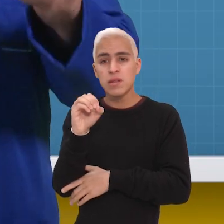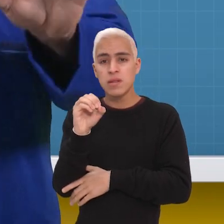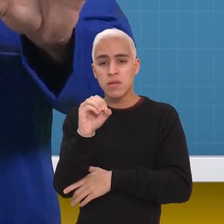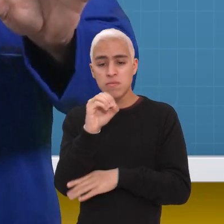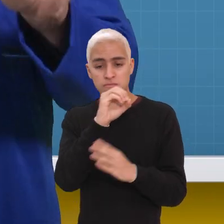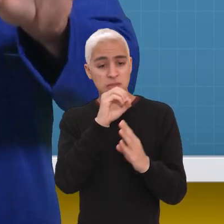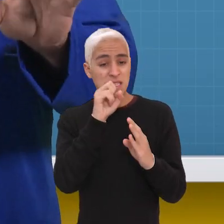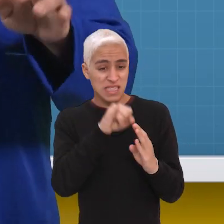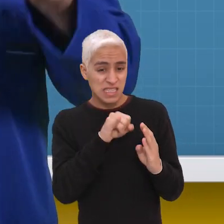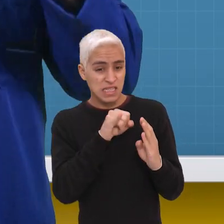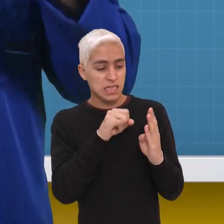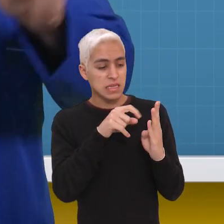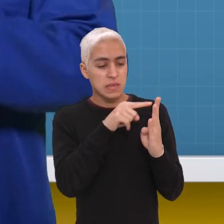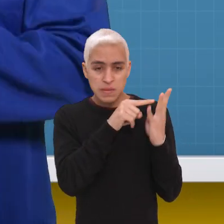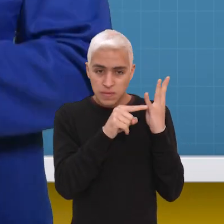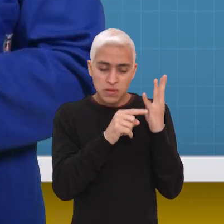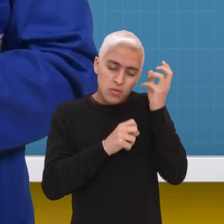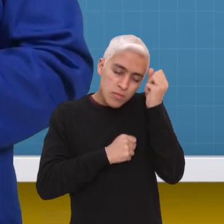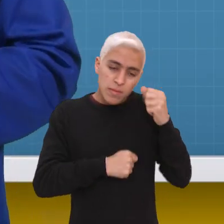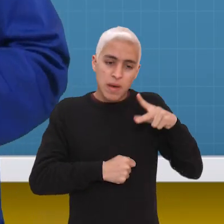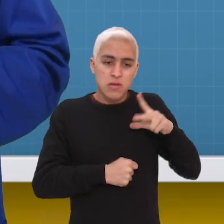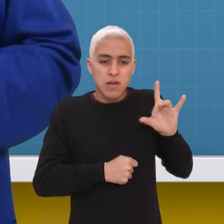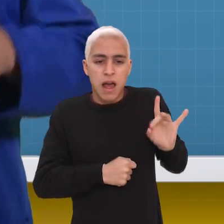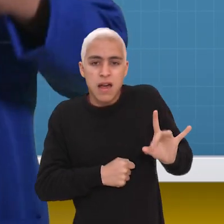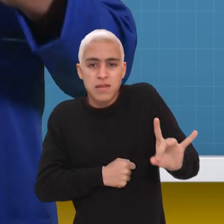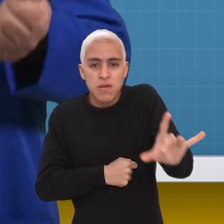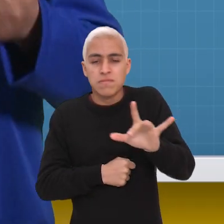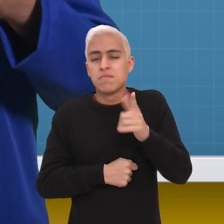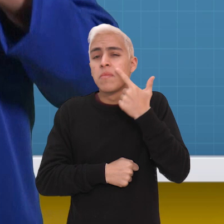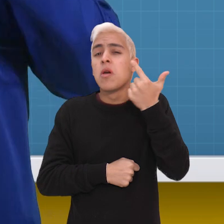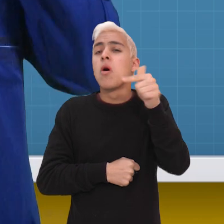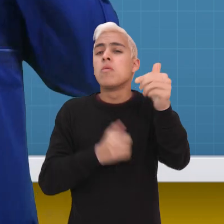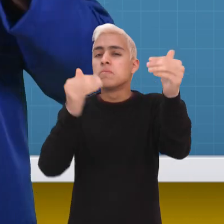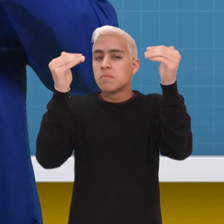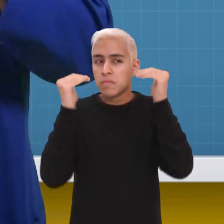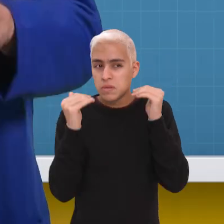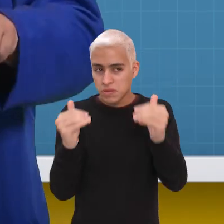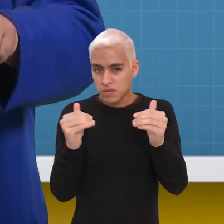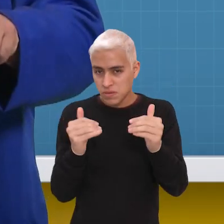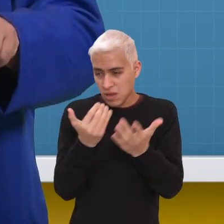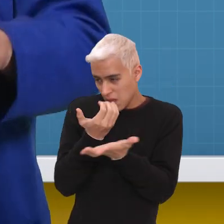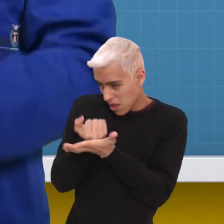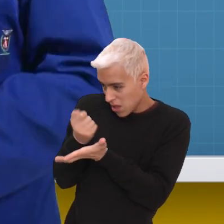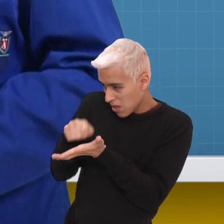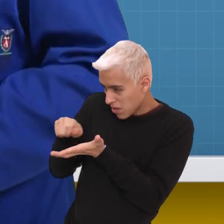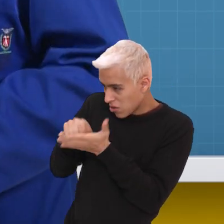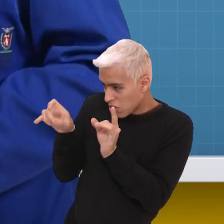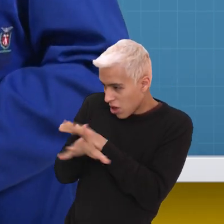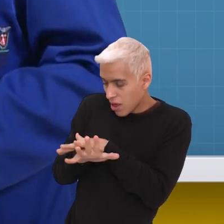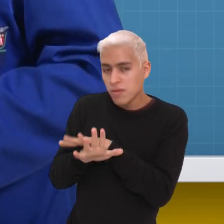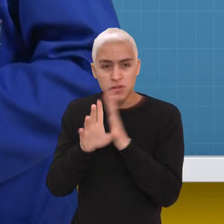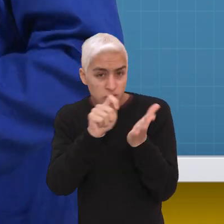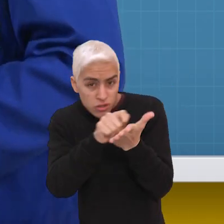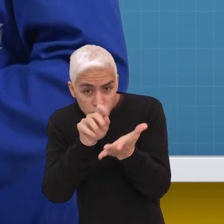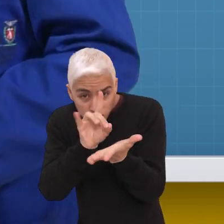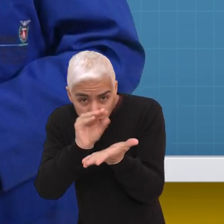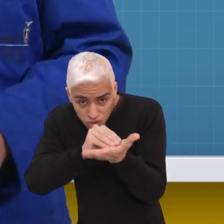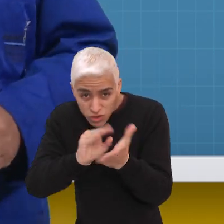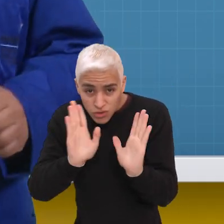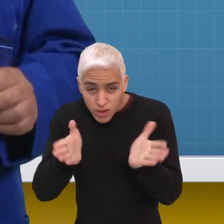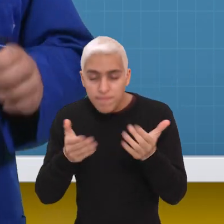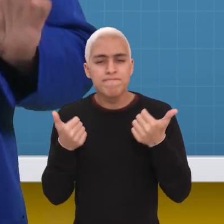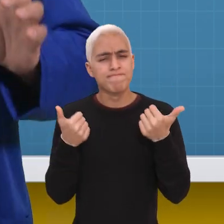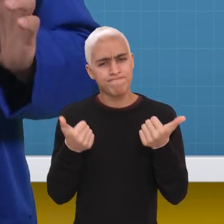180 nessa condição, que seria os 4 no individual. Vamos ver que outra situação. Registrou? Senhor Giz registrou?